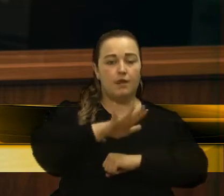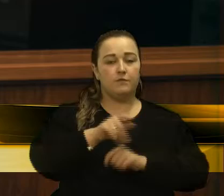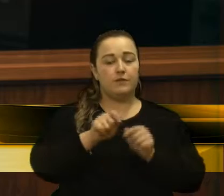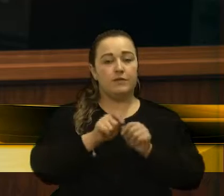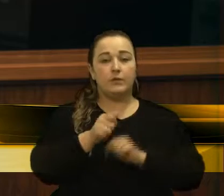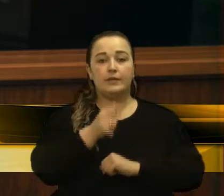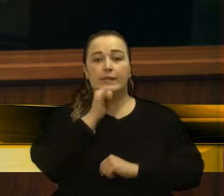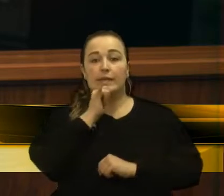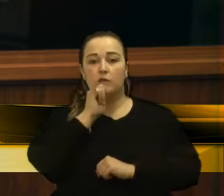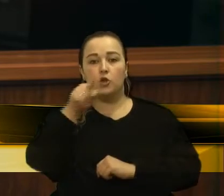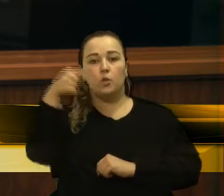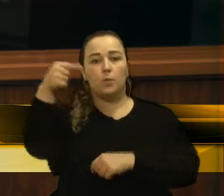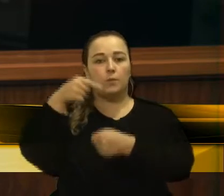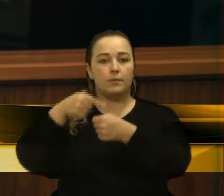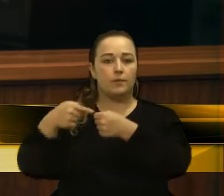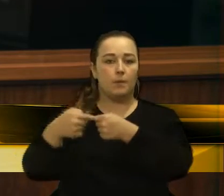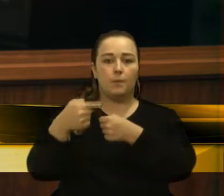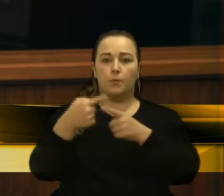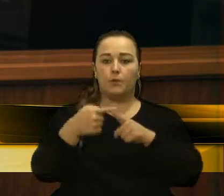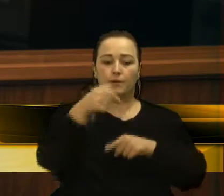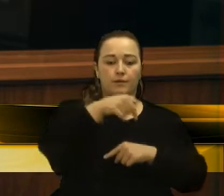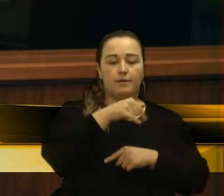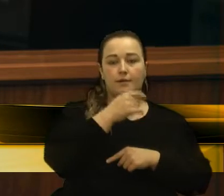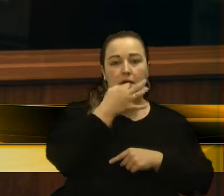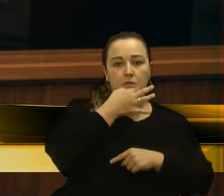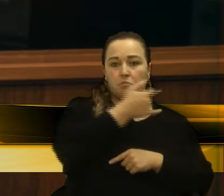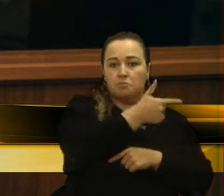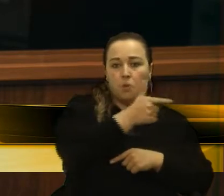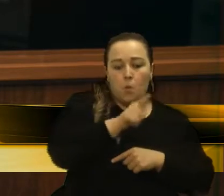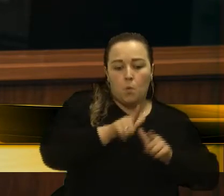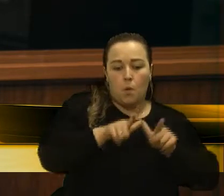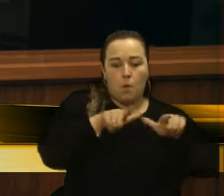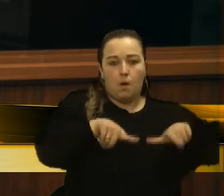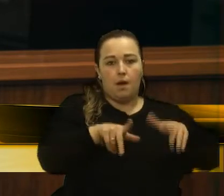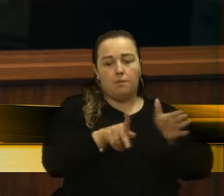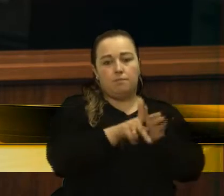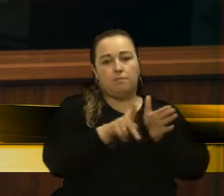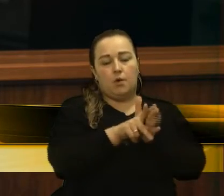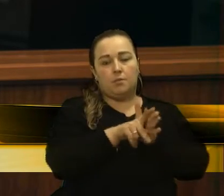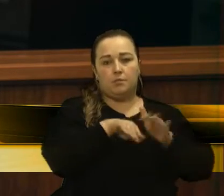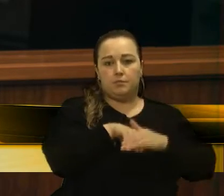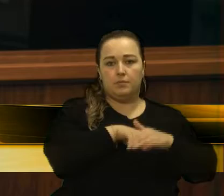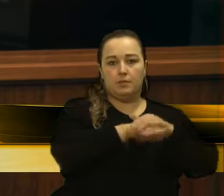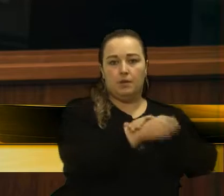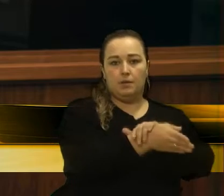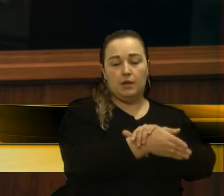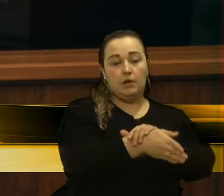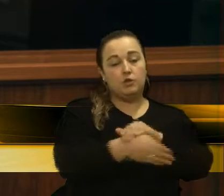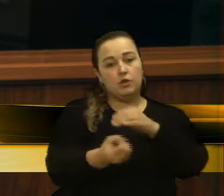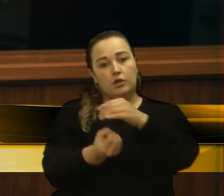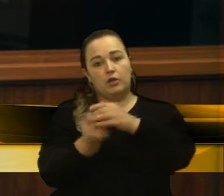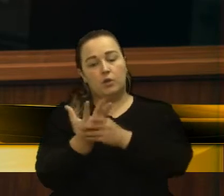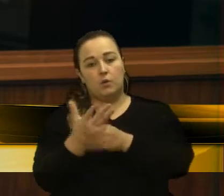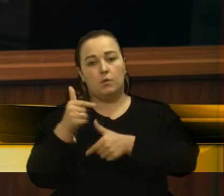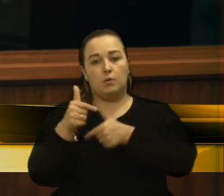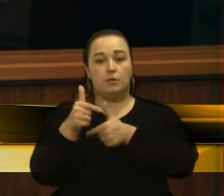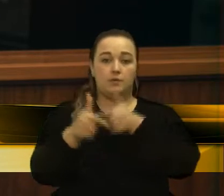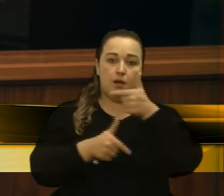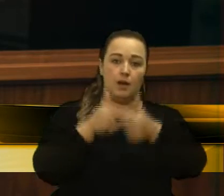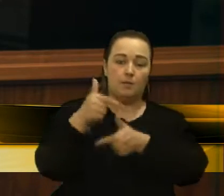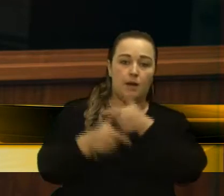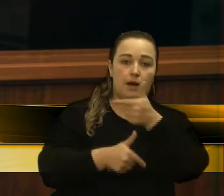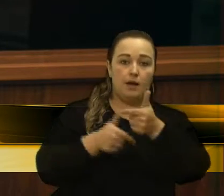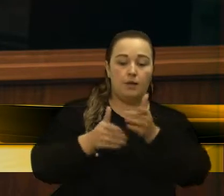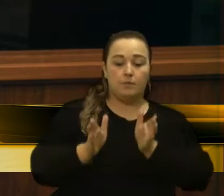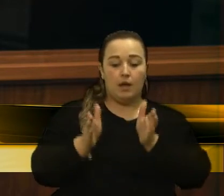outros municípios, porque Caxias não tinha, não permitia. Então, a gente criou esse serviço e a gente especifica a área central como